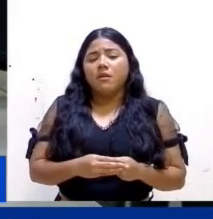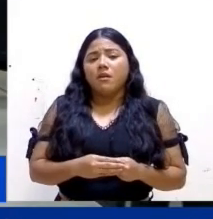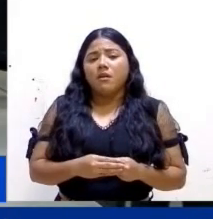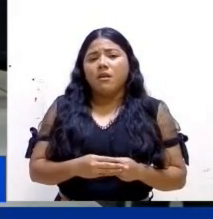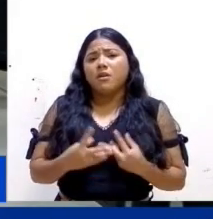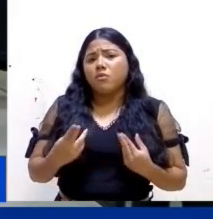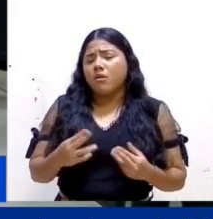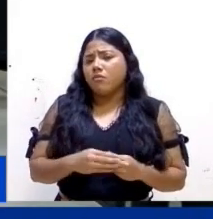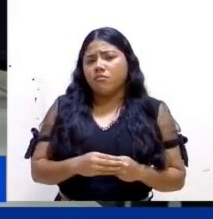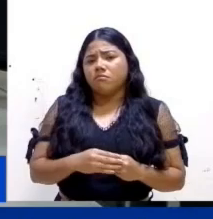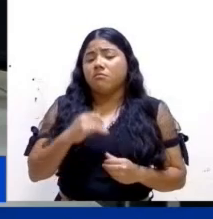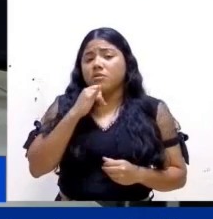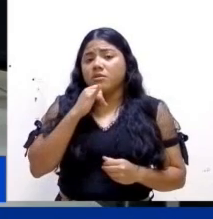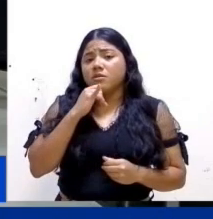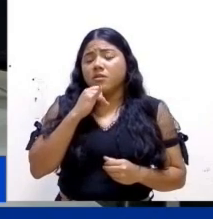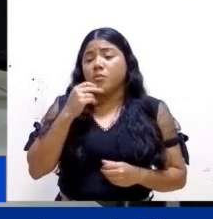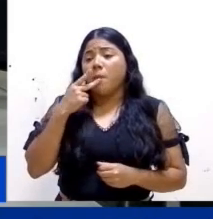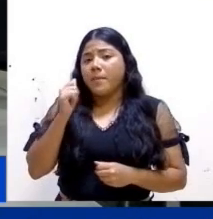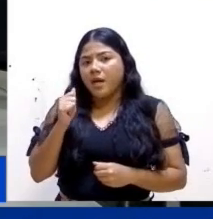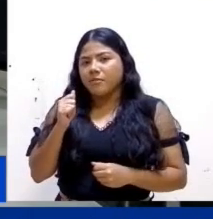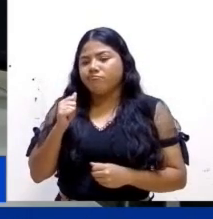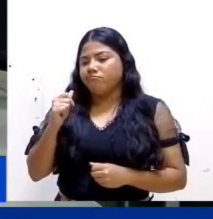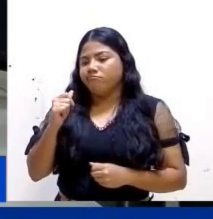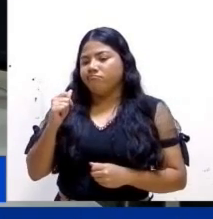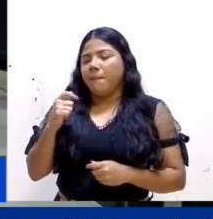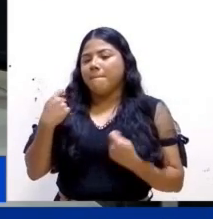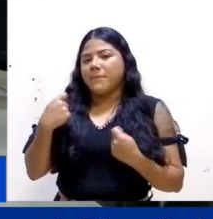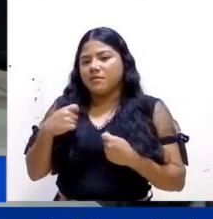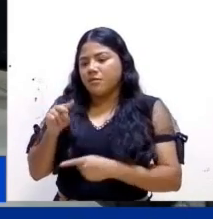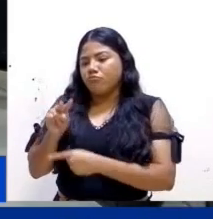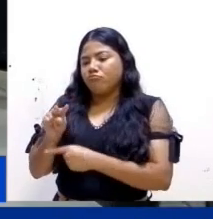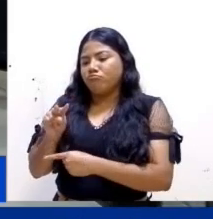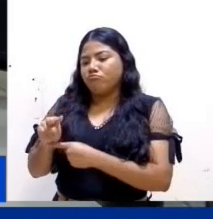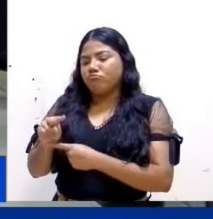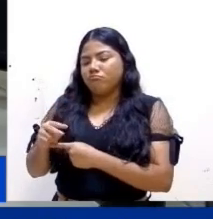O pai tem a obrigação de sustento dos filhos,